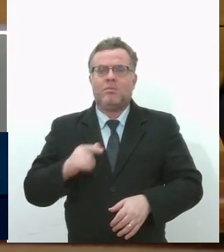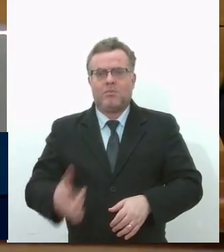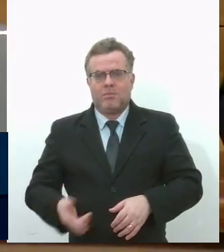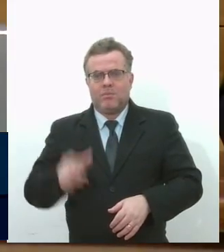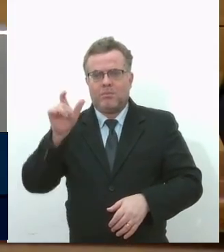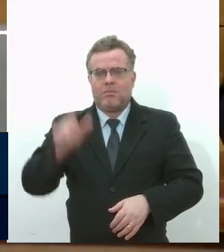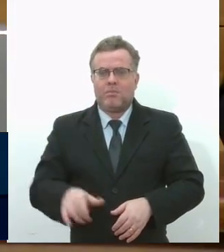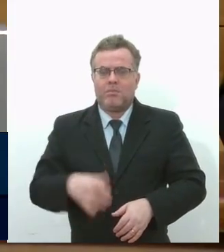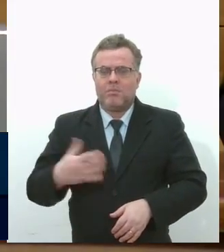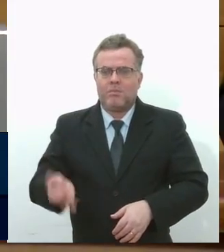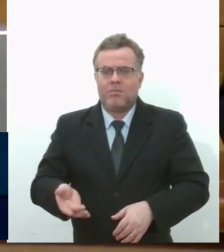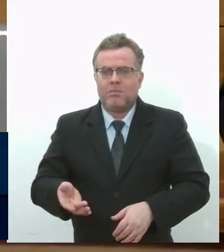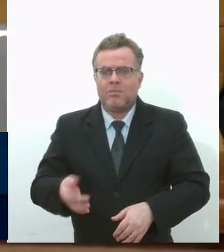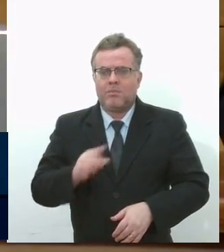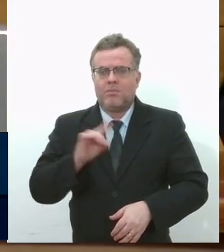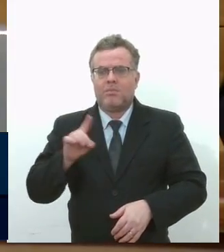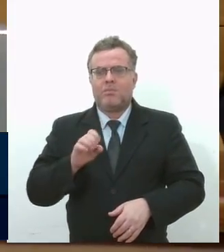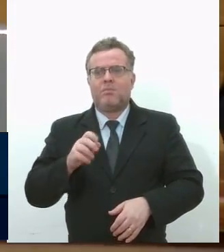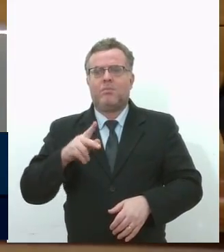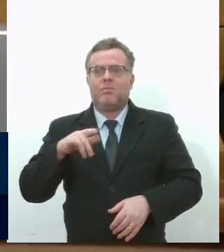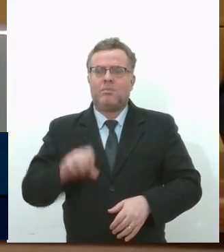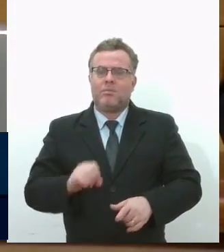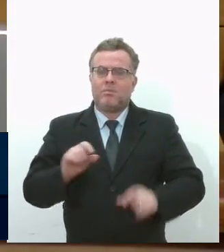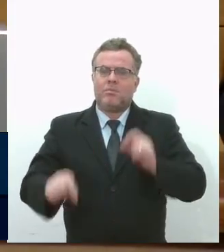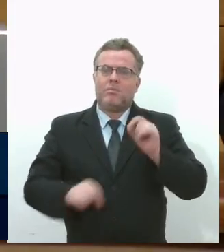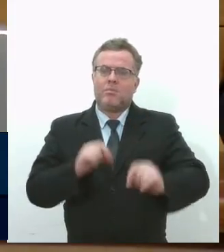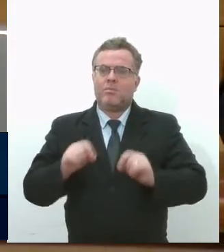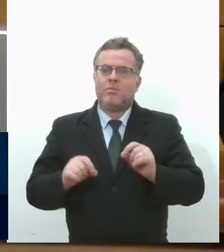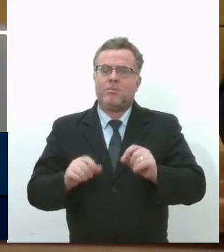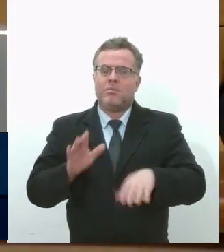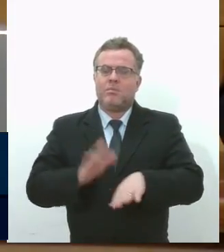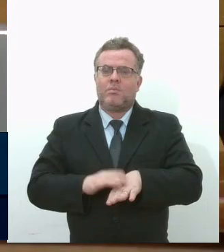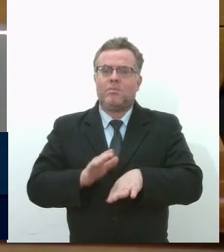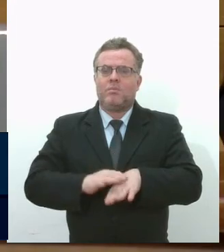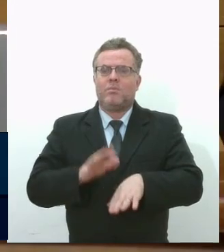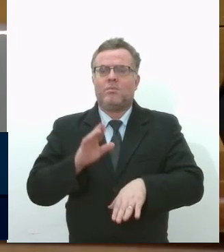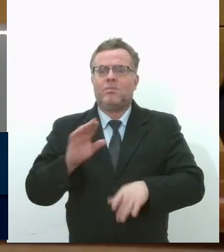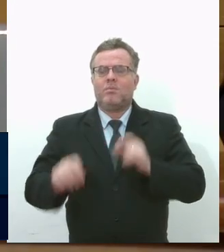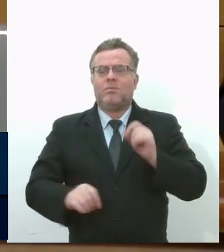Guimarães, o vice-governador da Bahia, doutor...